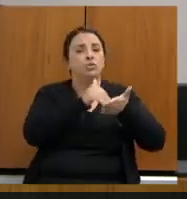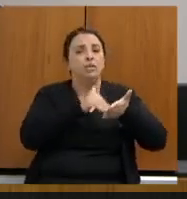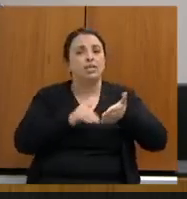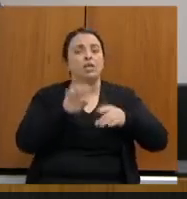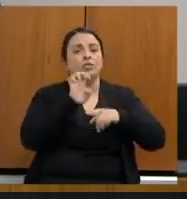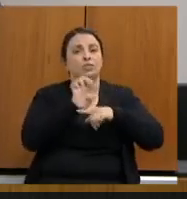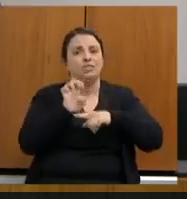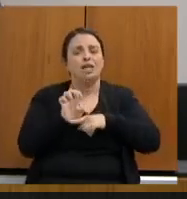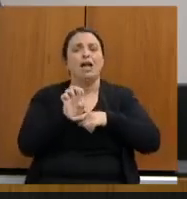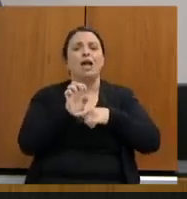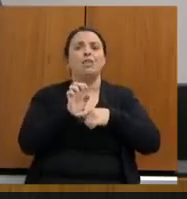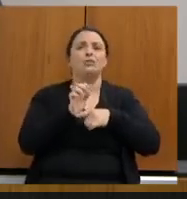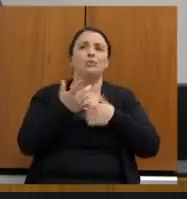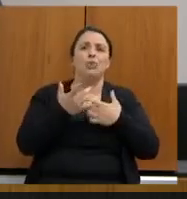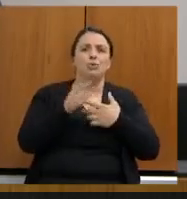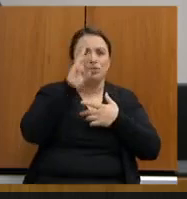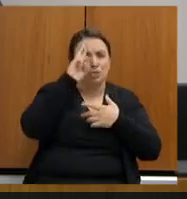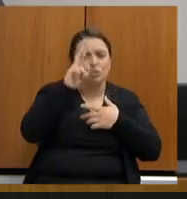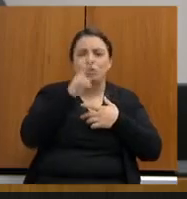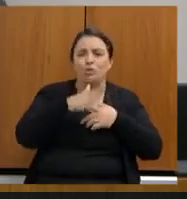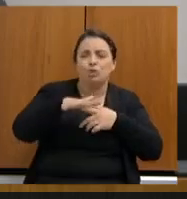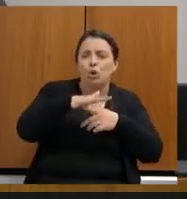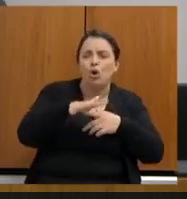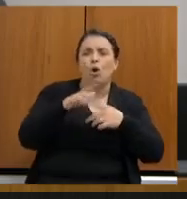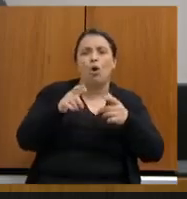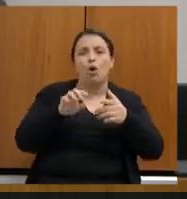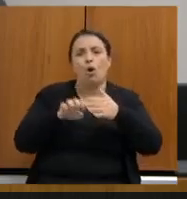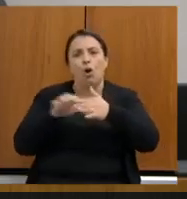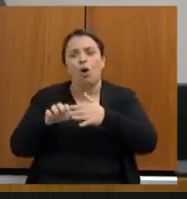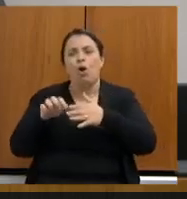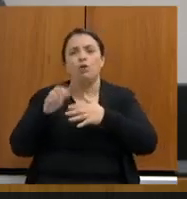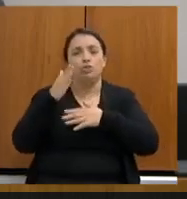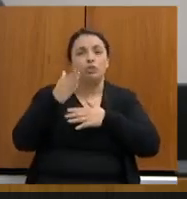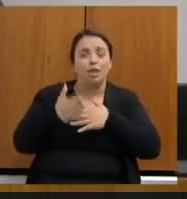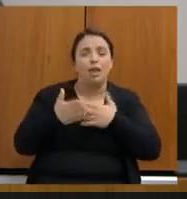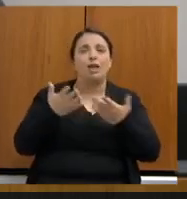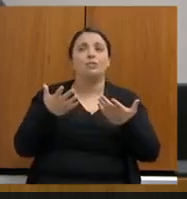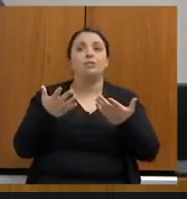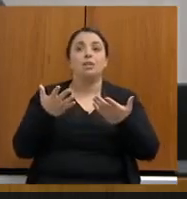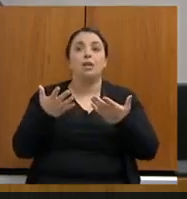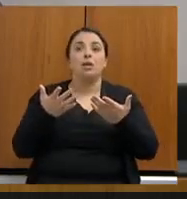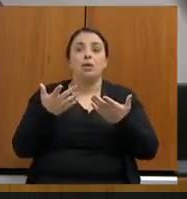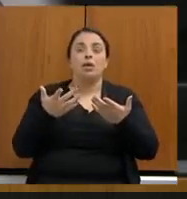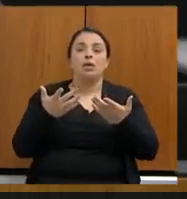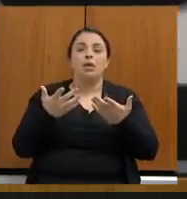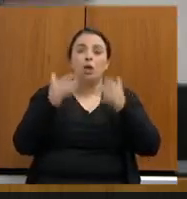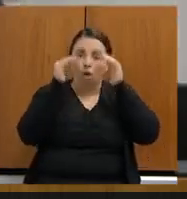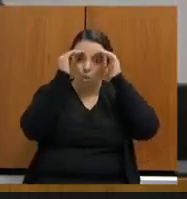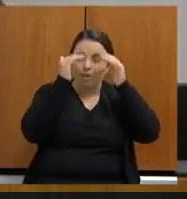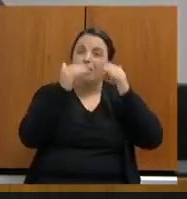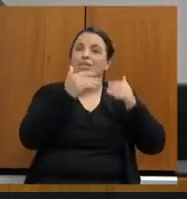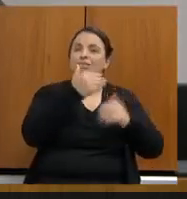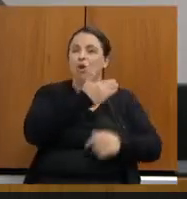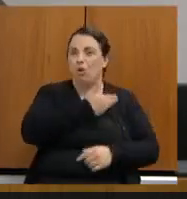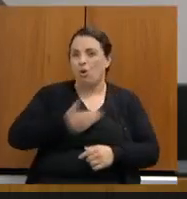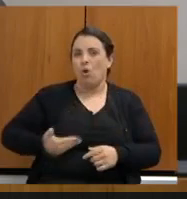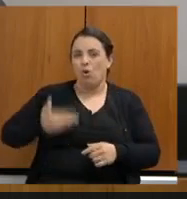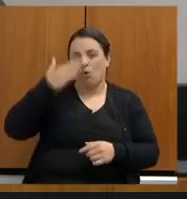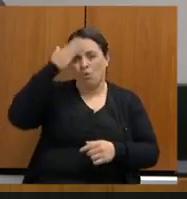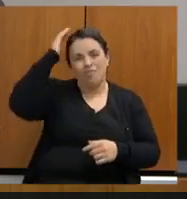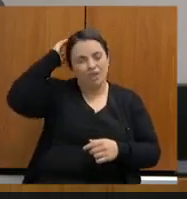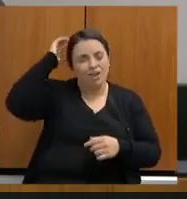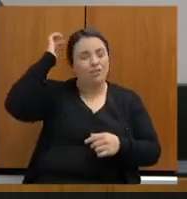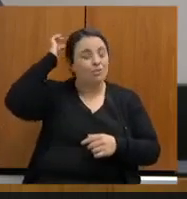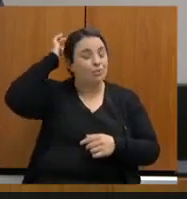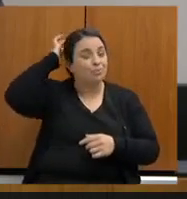de órgãos e entidades diretas subordinadas ao Governador para que possam prestar informações do trabalho que